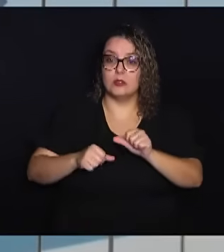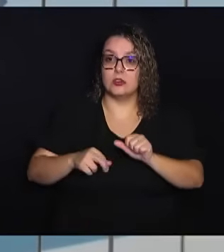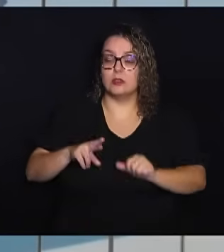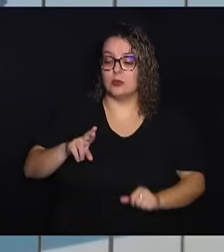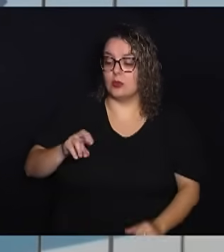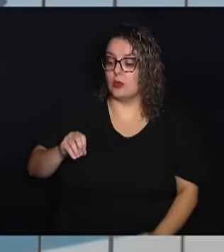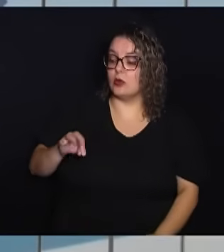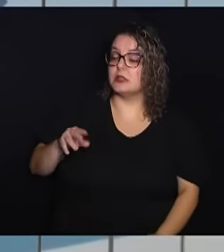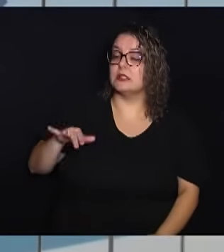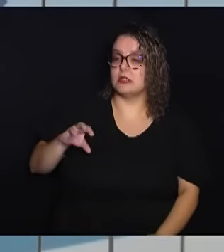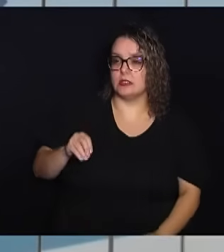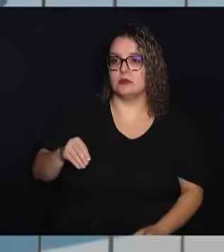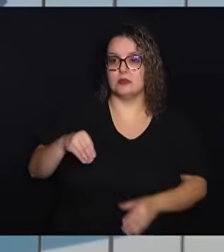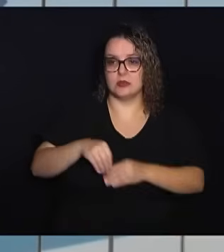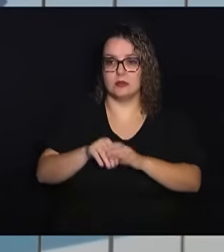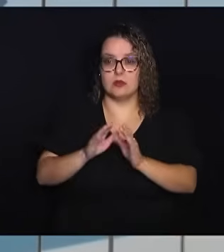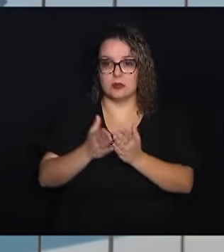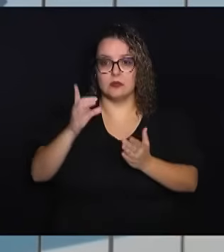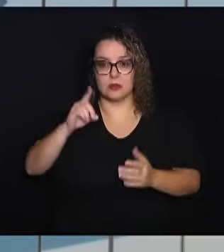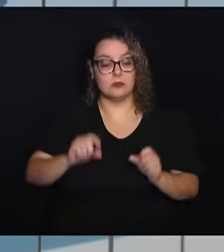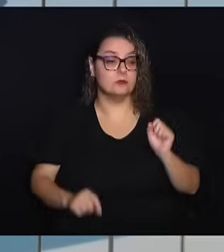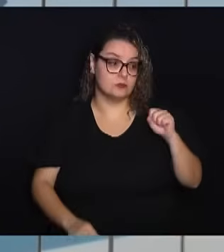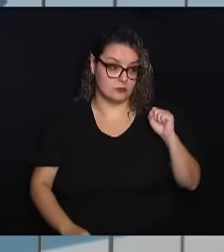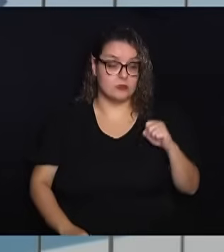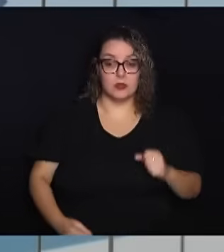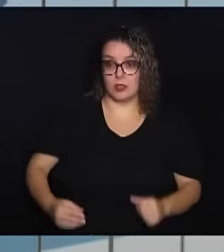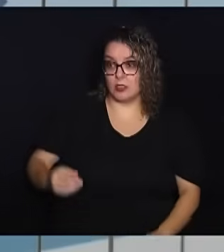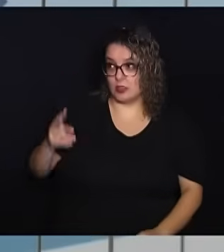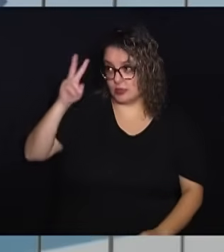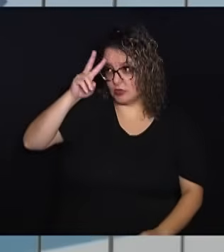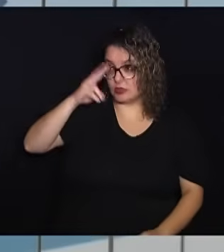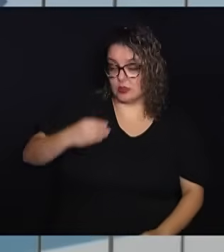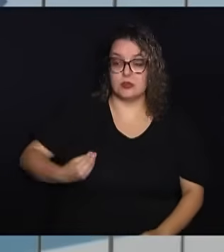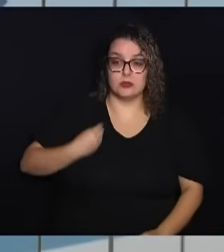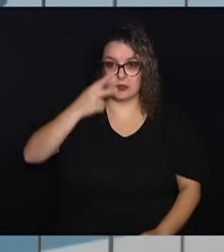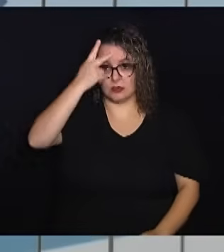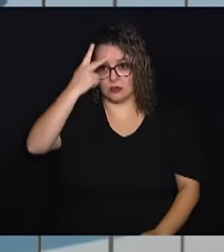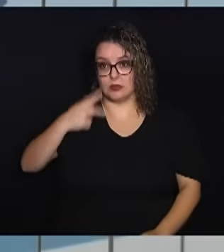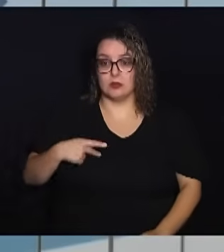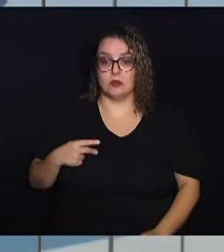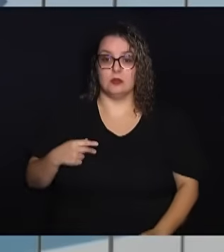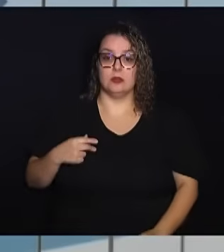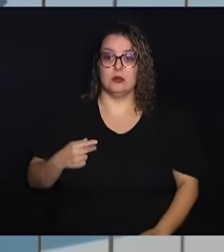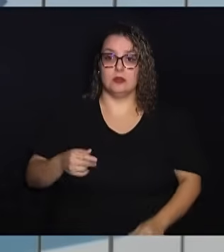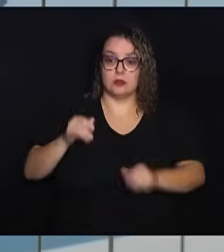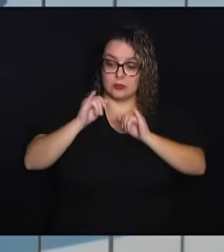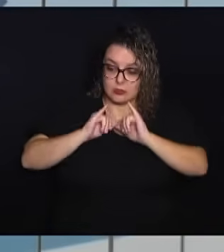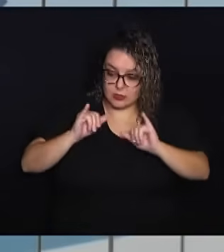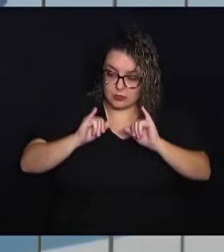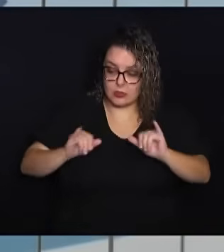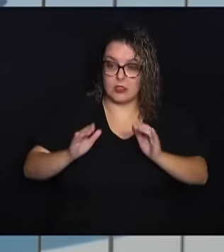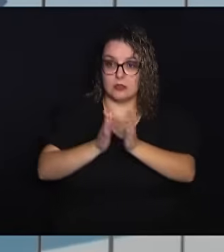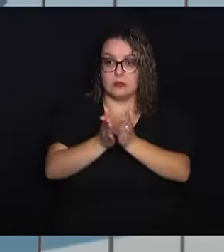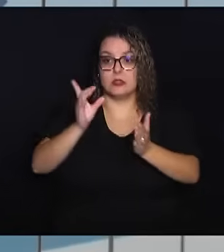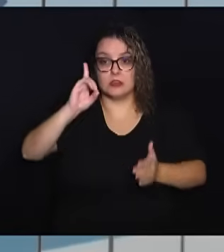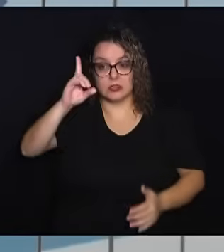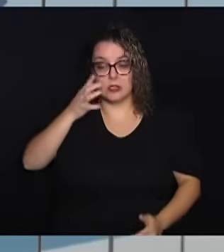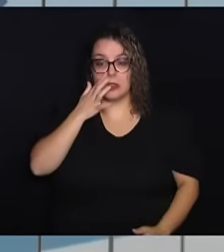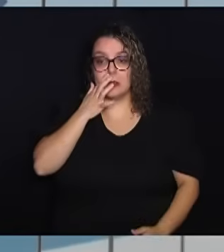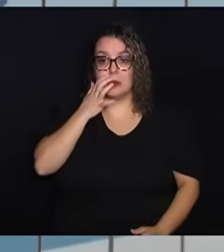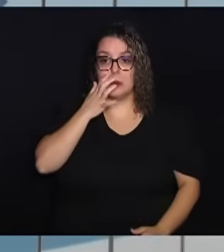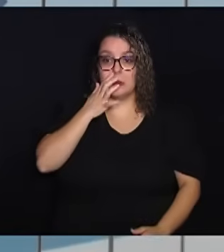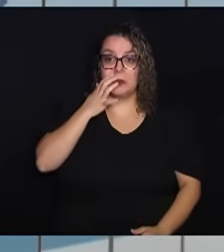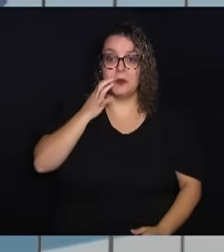que estão ali na Bíblia, né? O roteiro de suas vidas, pessoas que levaram a mensagem de Deus. Antes